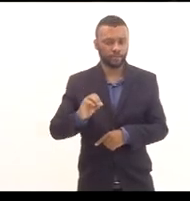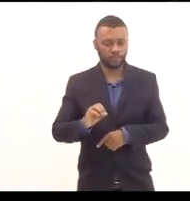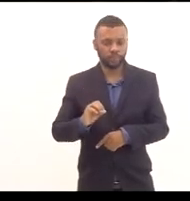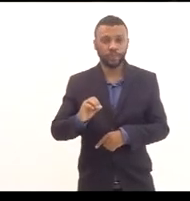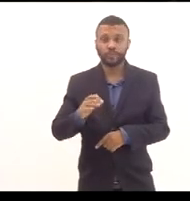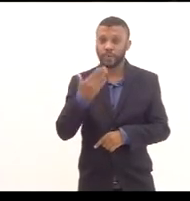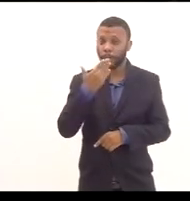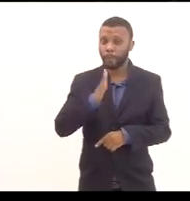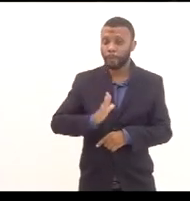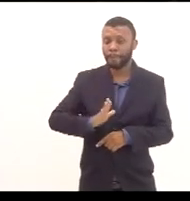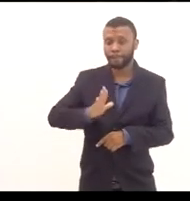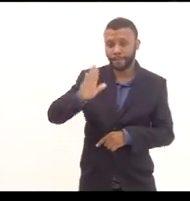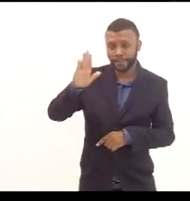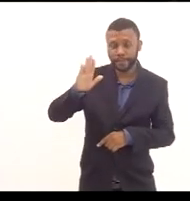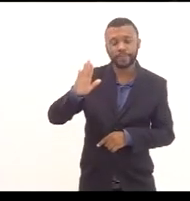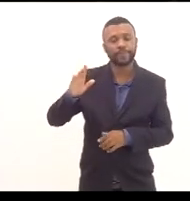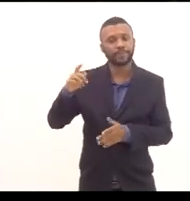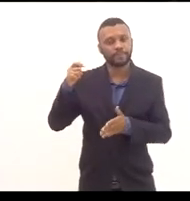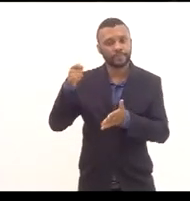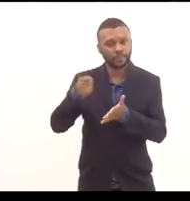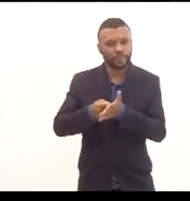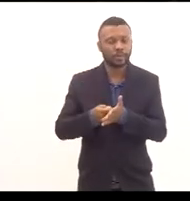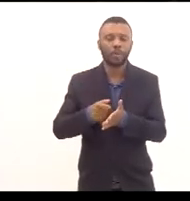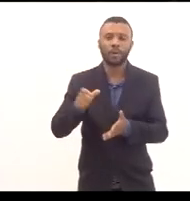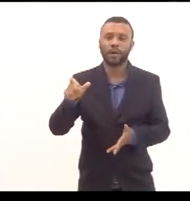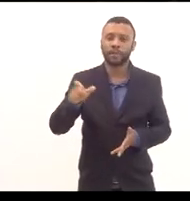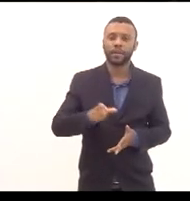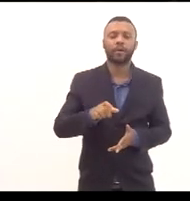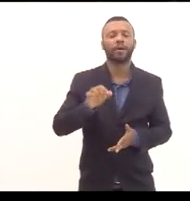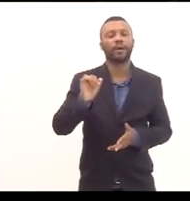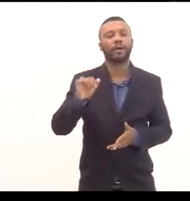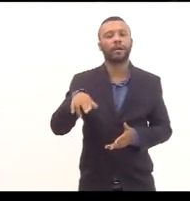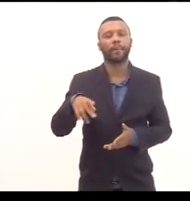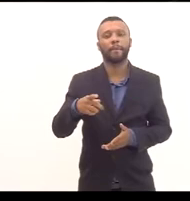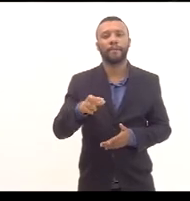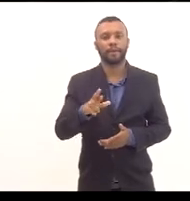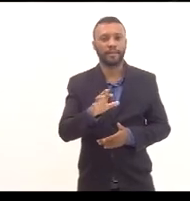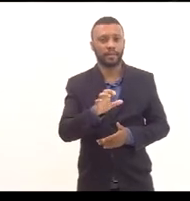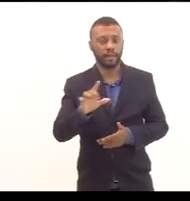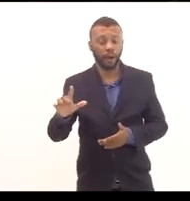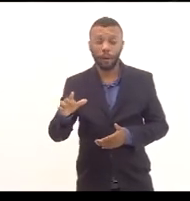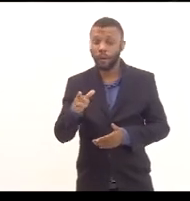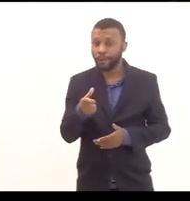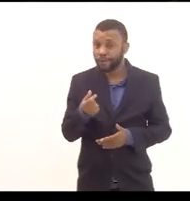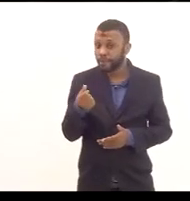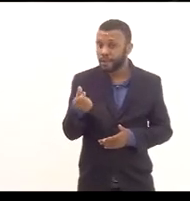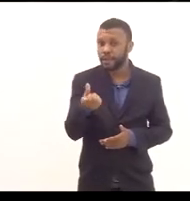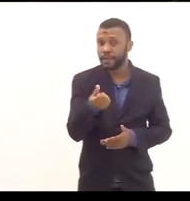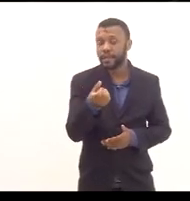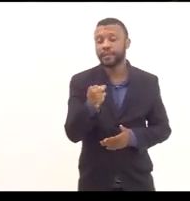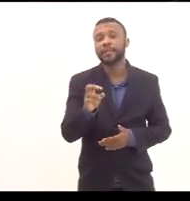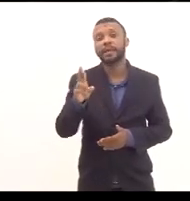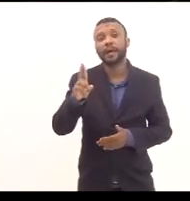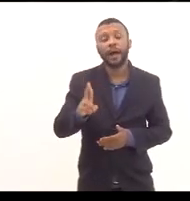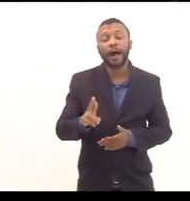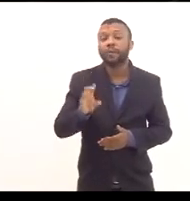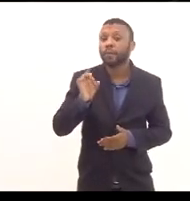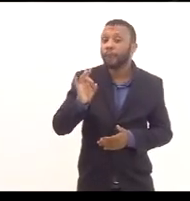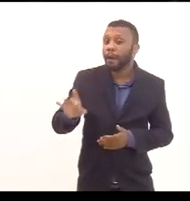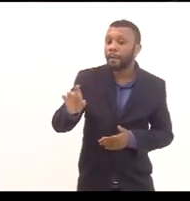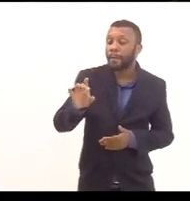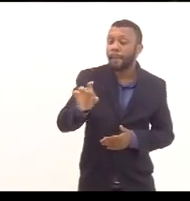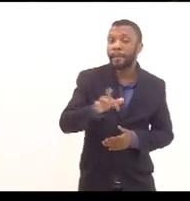prometeu que pagaria o cartão Imperial o valor de setenta reais por pessoa então não seria r$